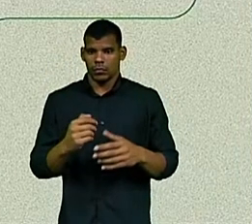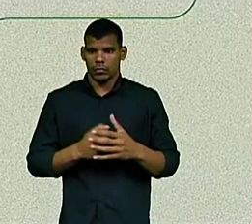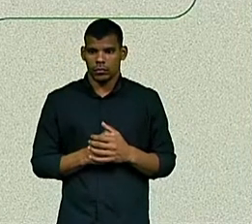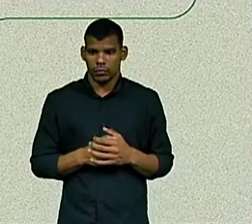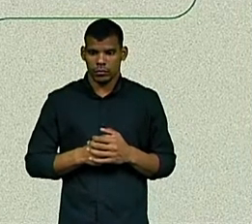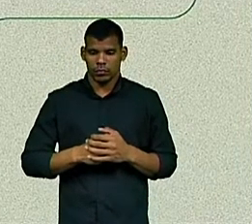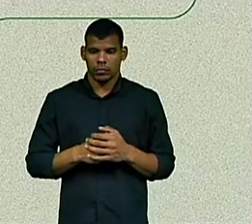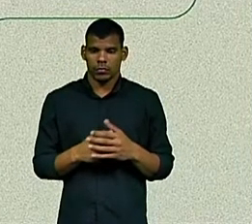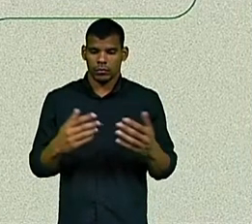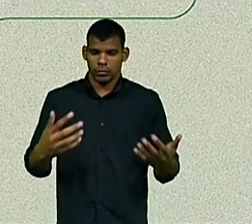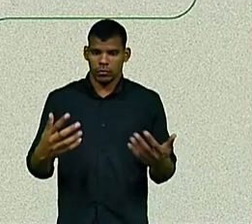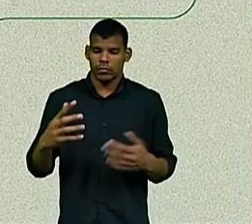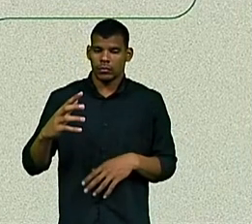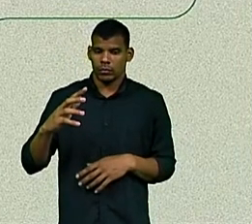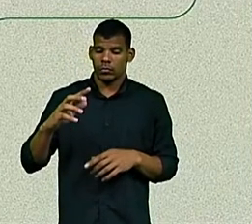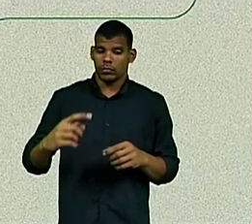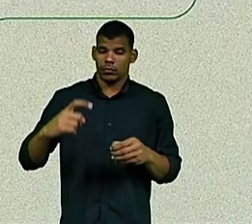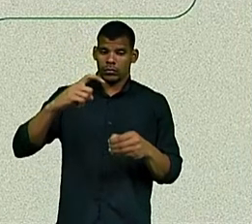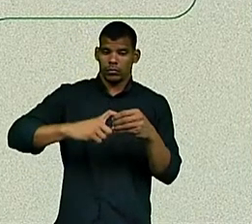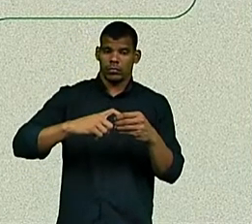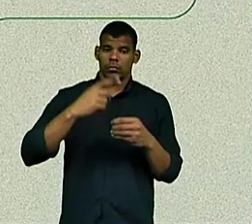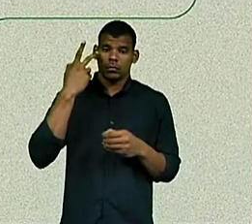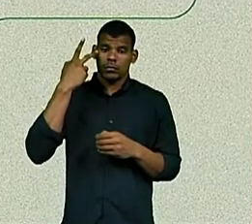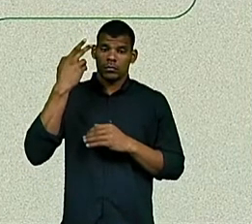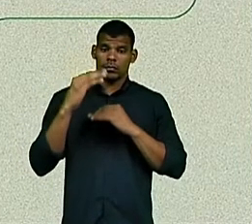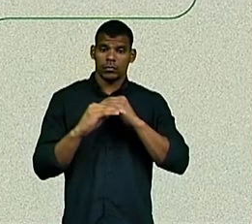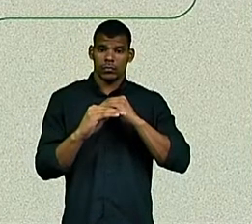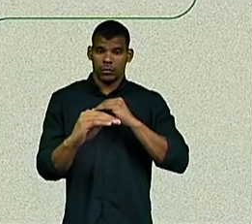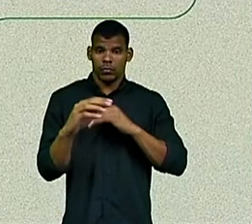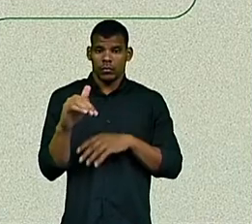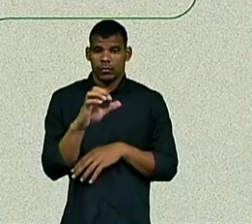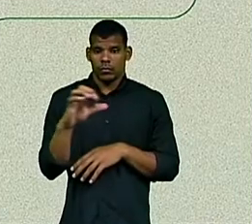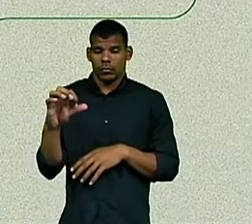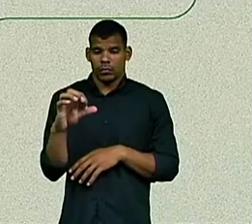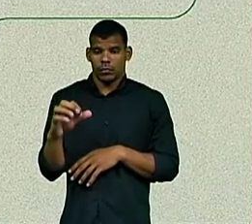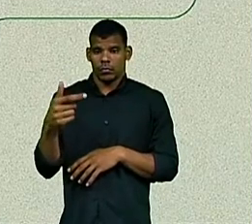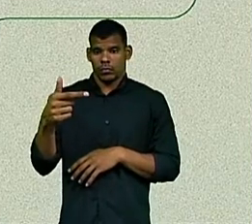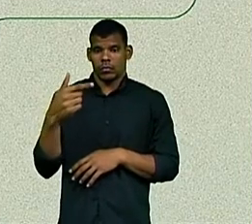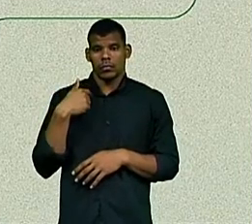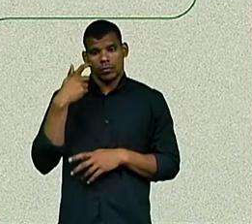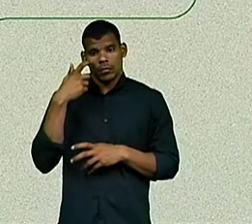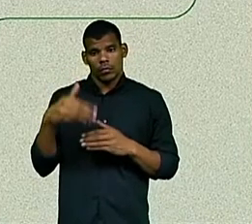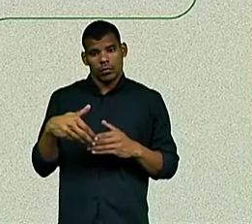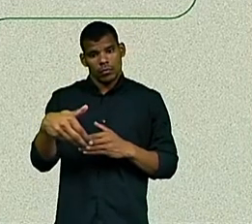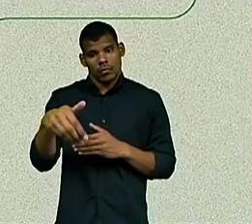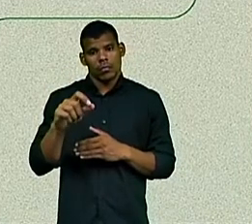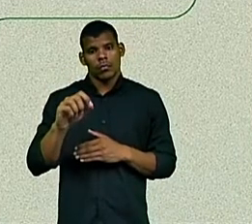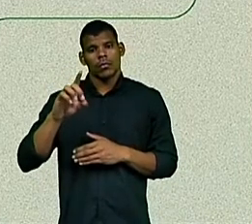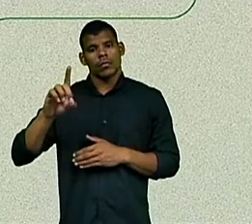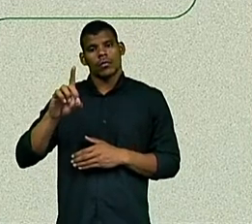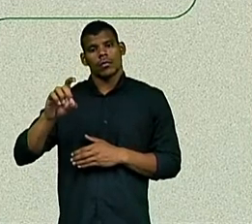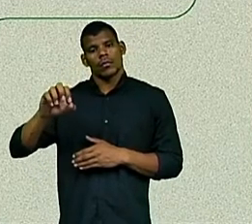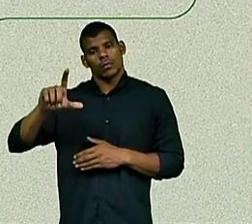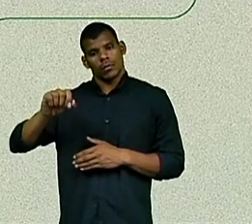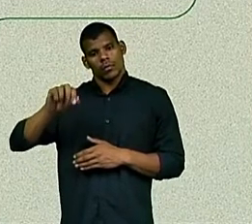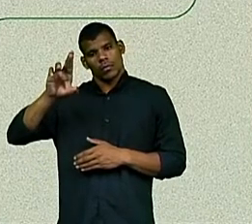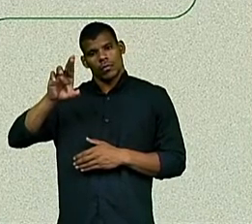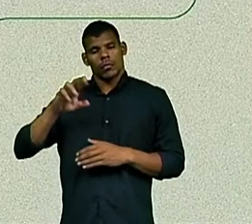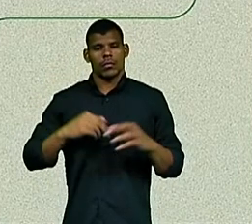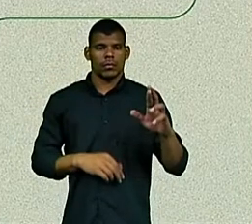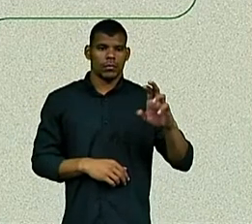né a um estado de normalidade isso também imagina que você vê o dólar e o real aqui na